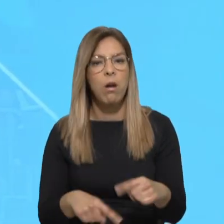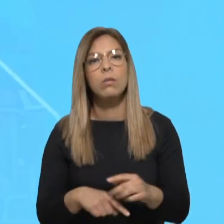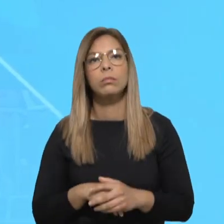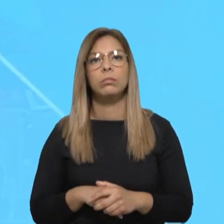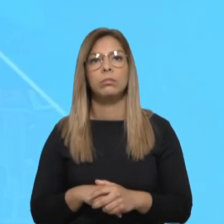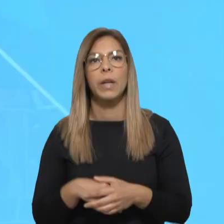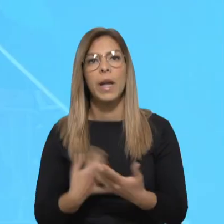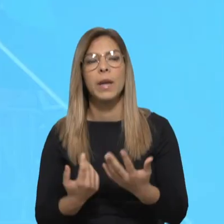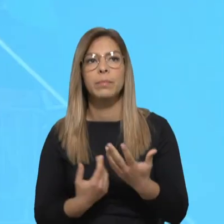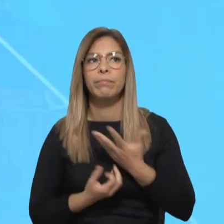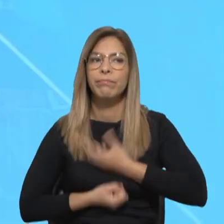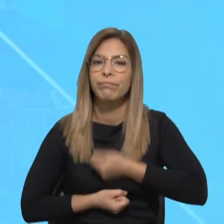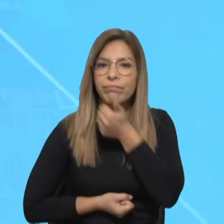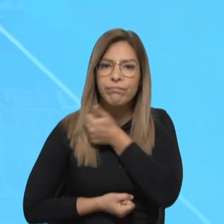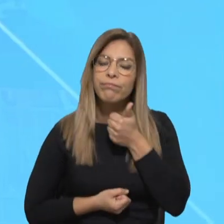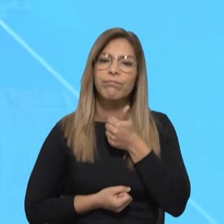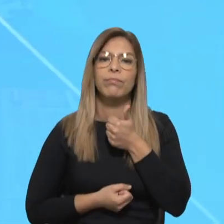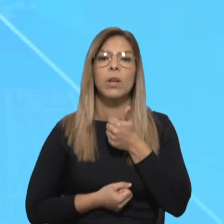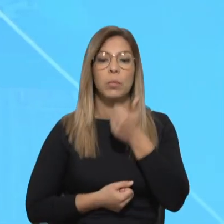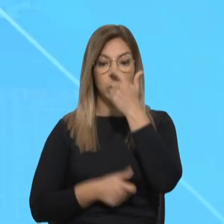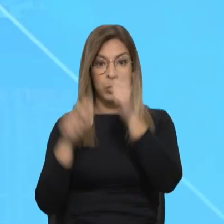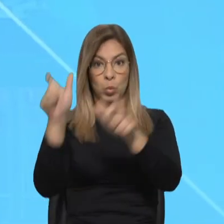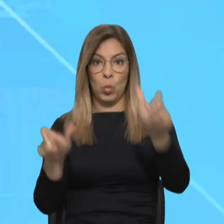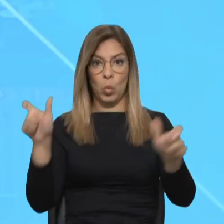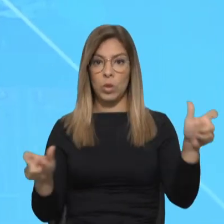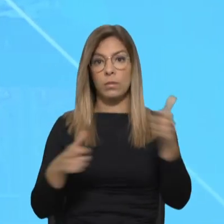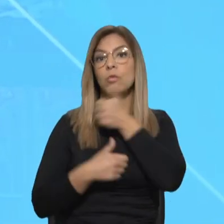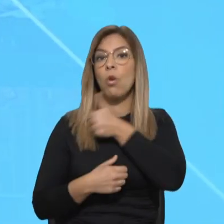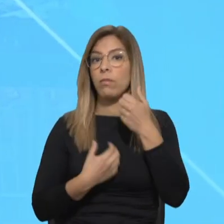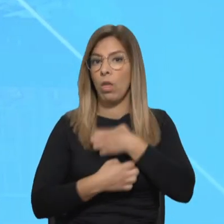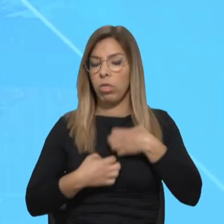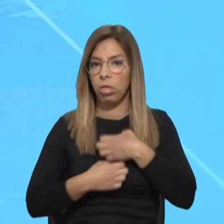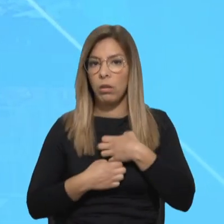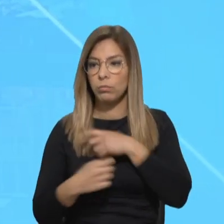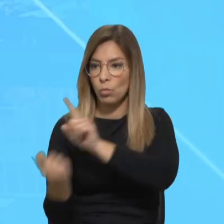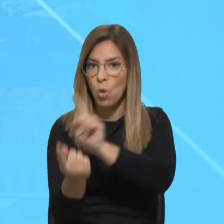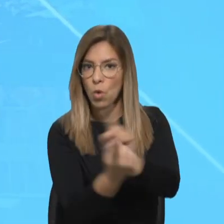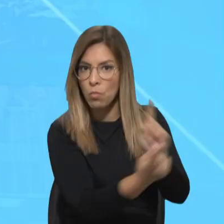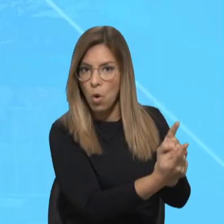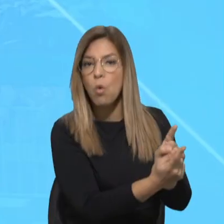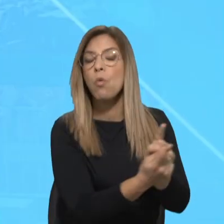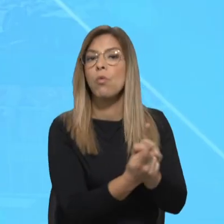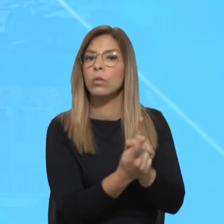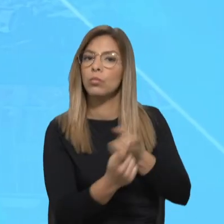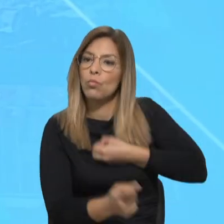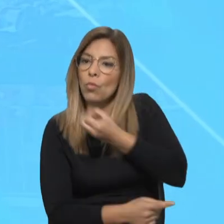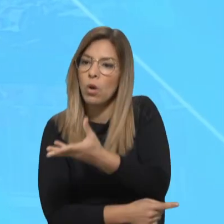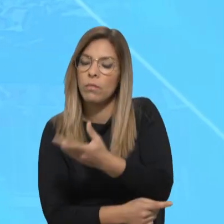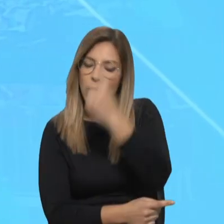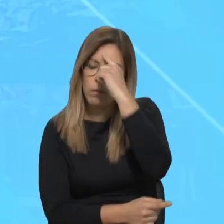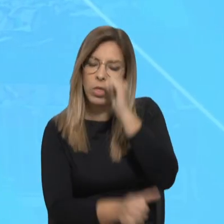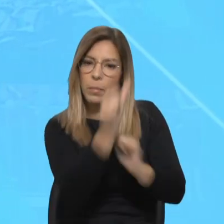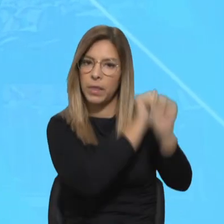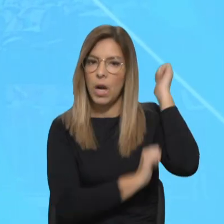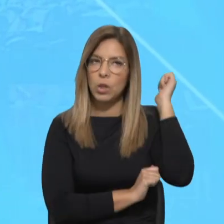a revitimização. As pessoas, as vítimas com quem falam, têm de voltar a